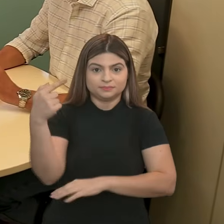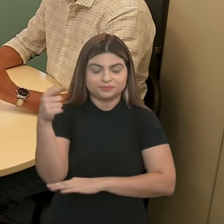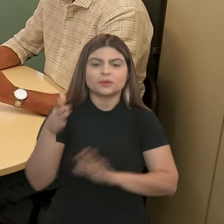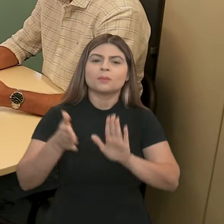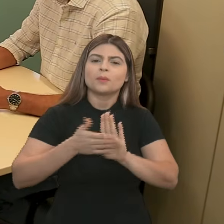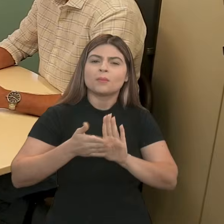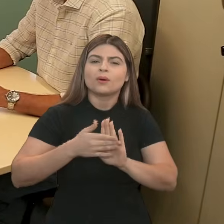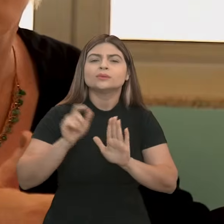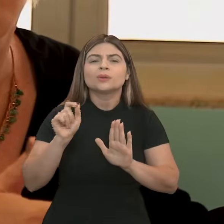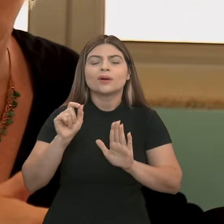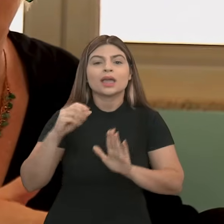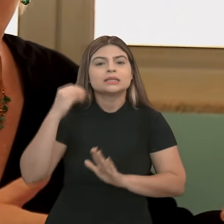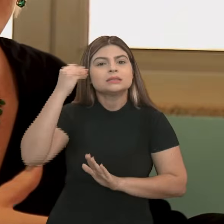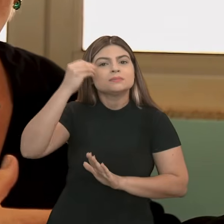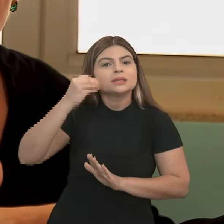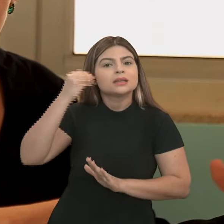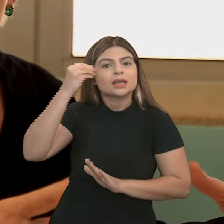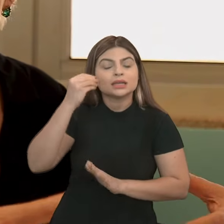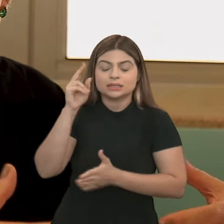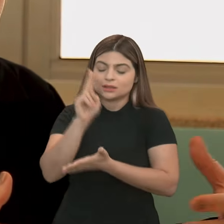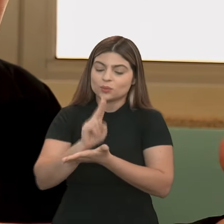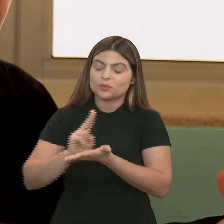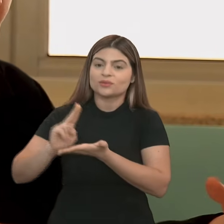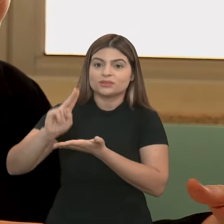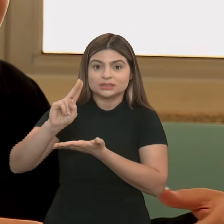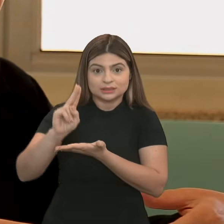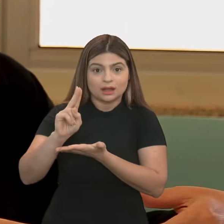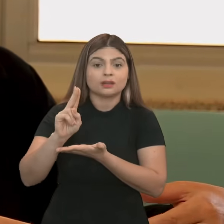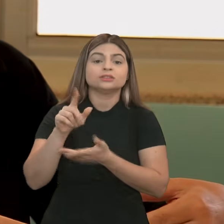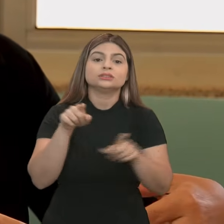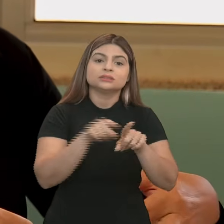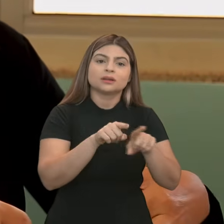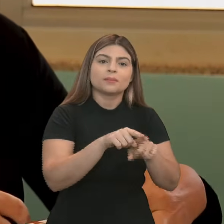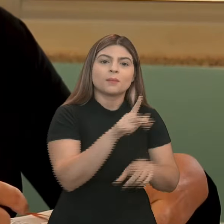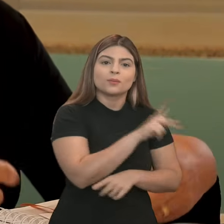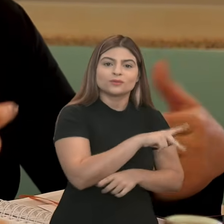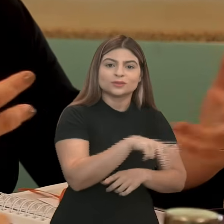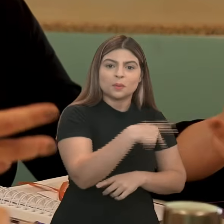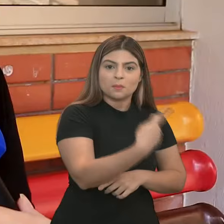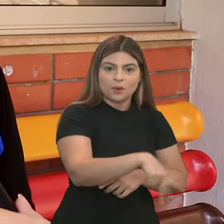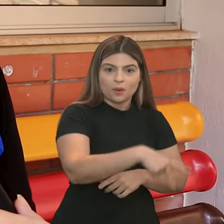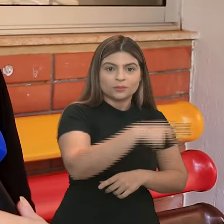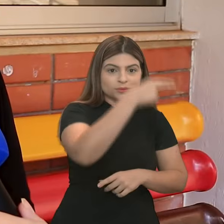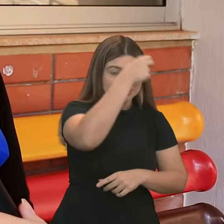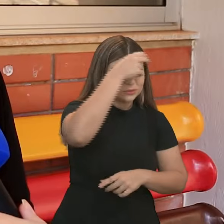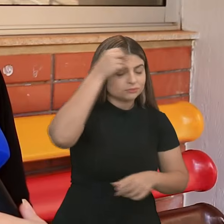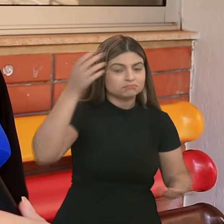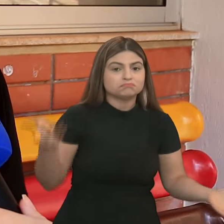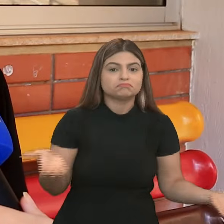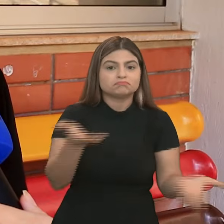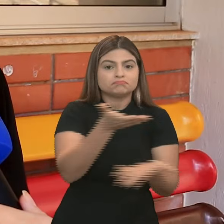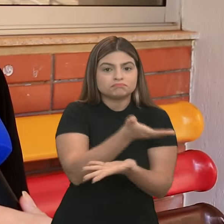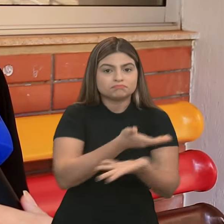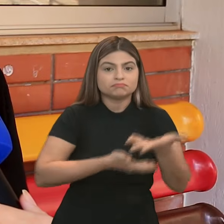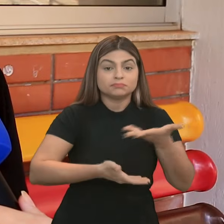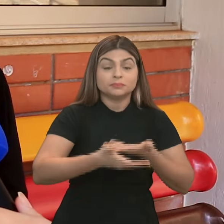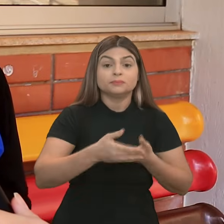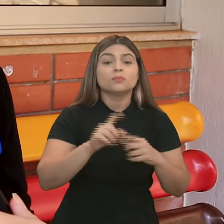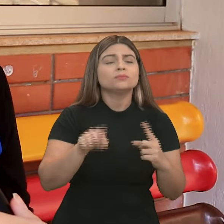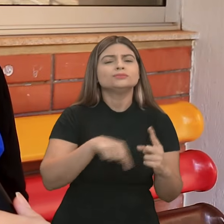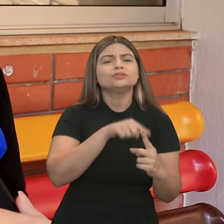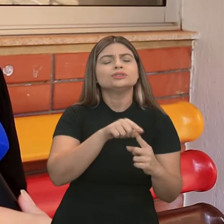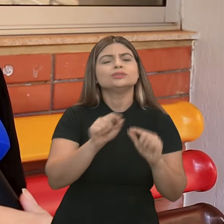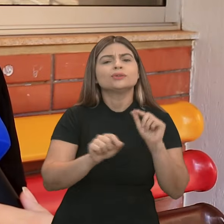uma troca de experiências entre a universidade e os agentes da educação do município. Ele surge com o objetivo